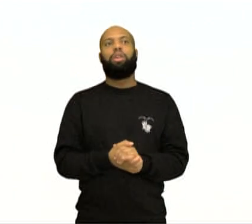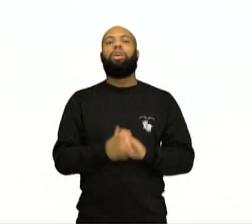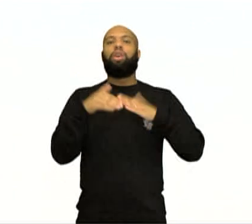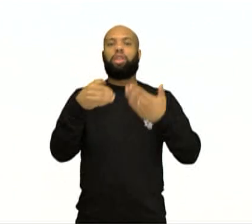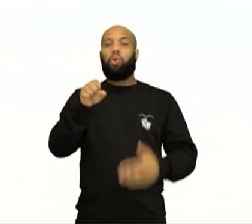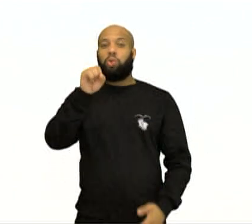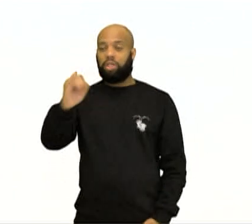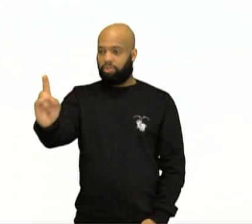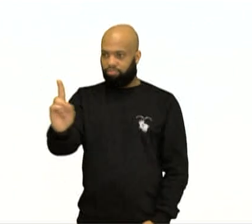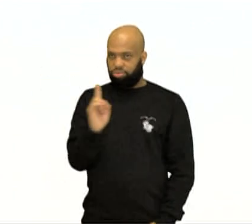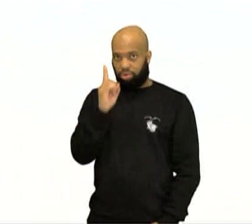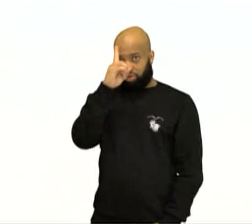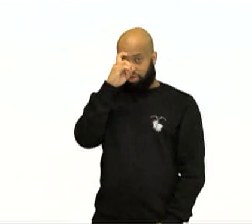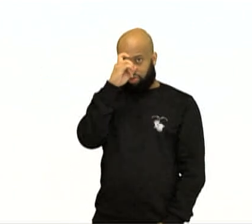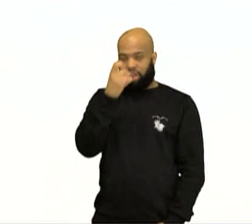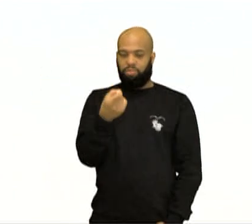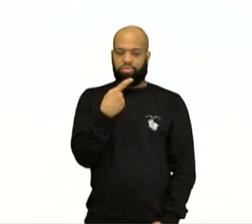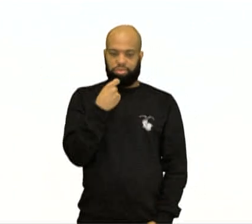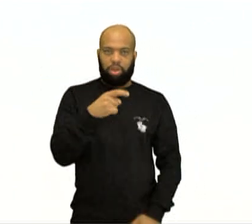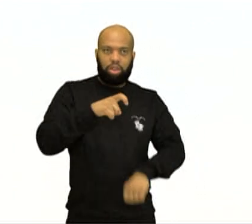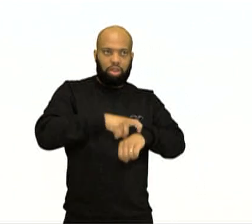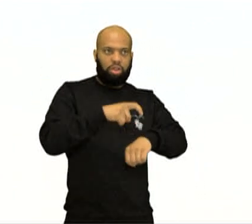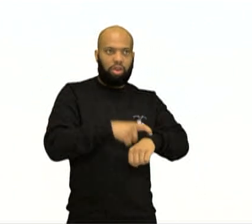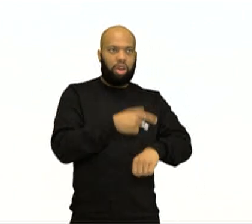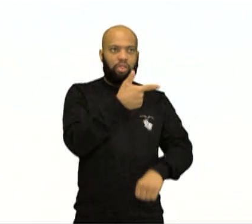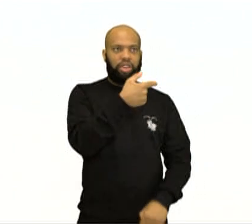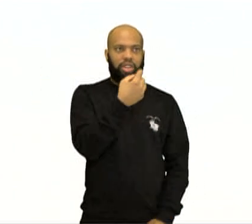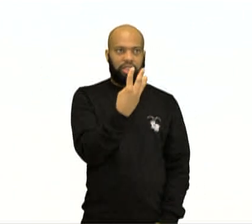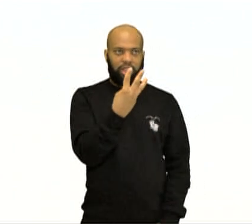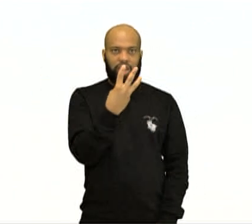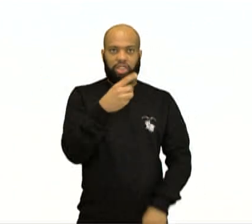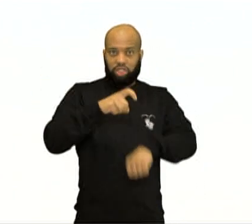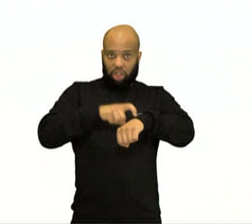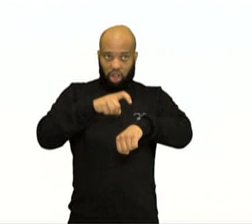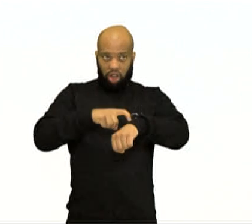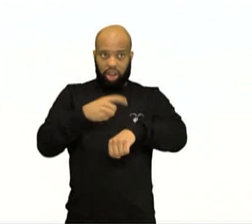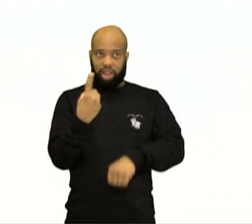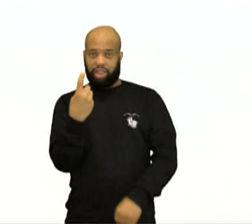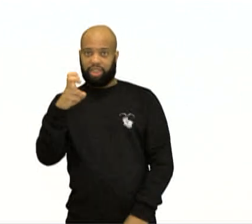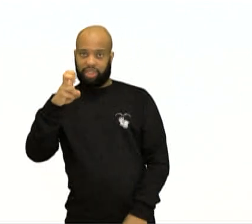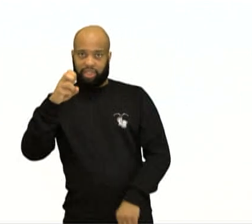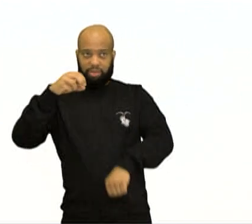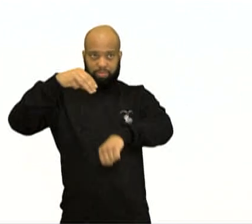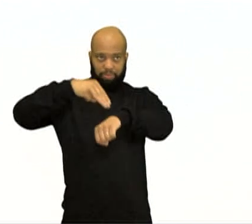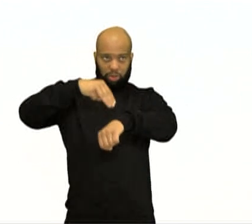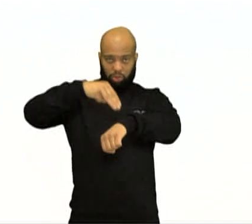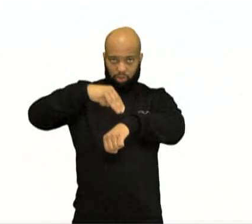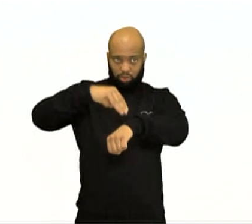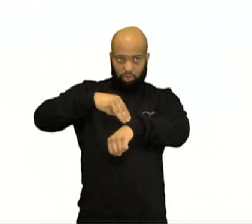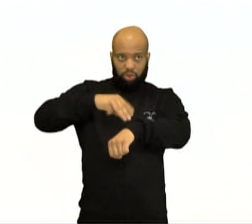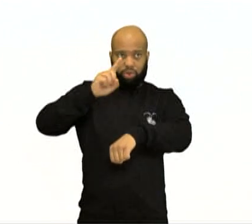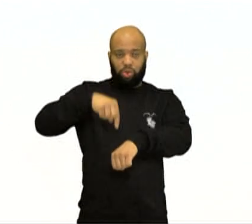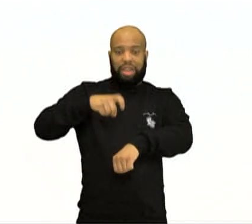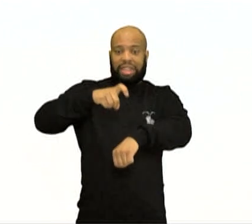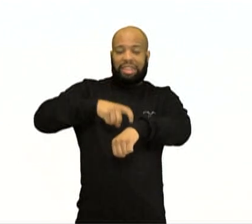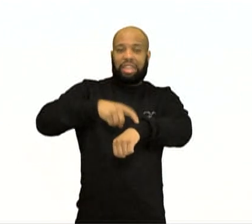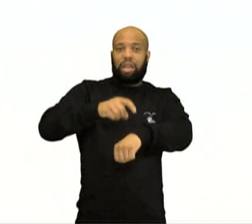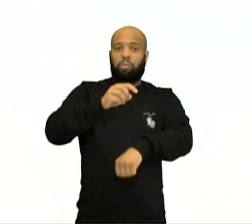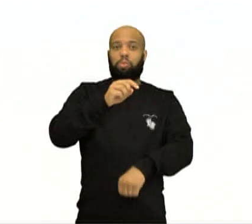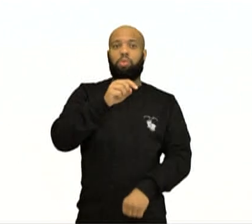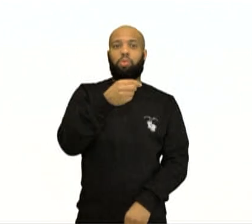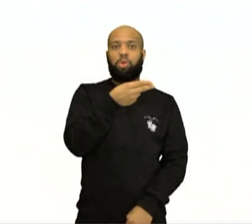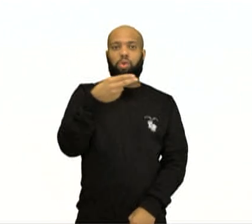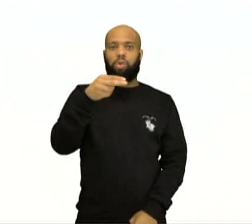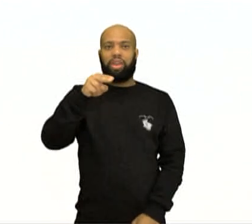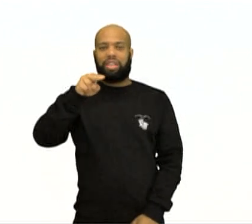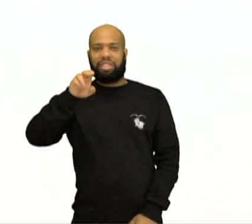o paciente é medicado às 23 horas e 15 minutos, certo? Ou seja, é o tempo zero, né? X igual a